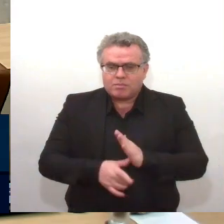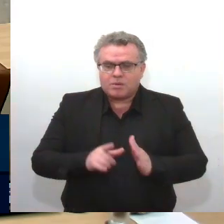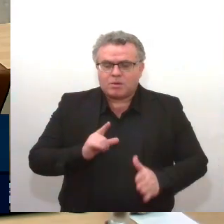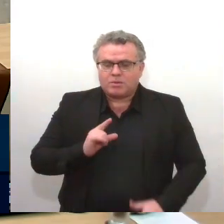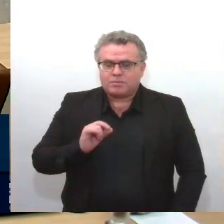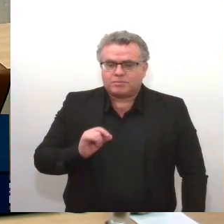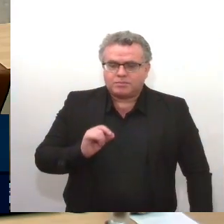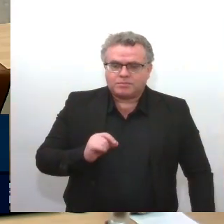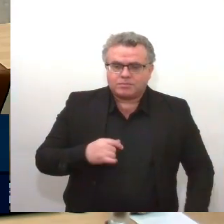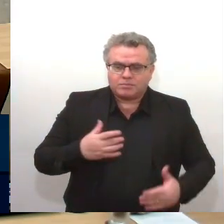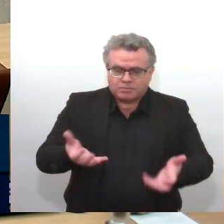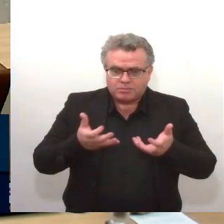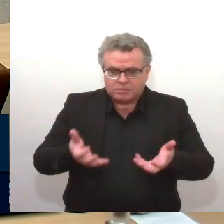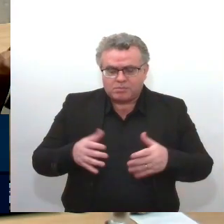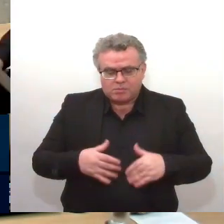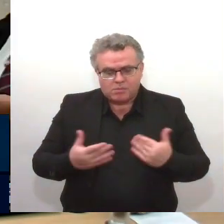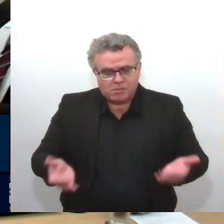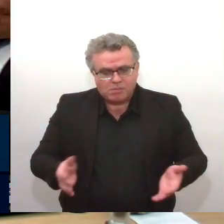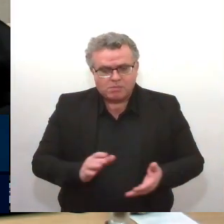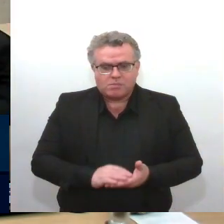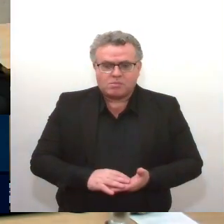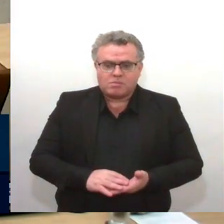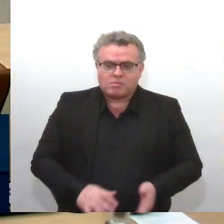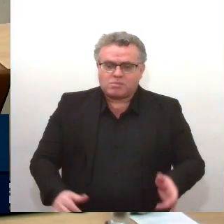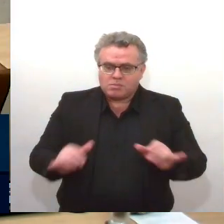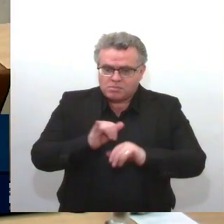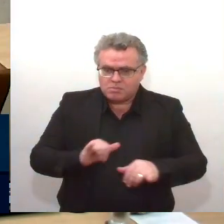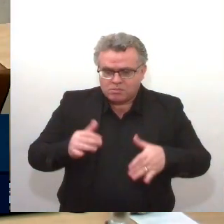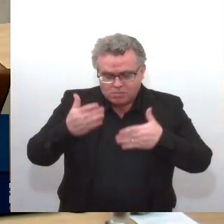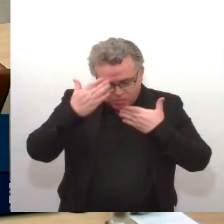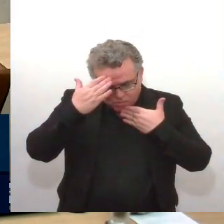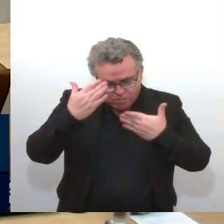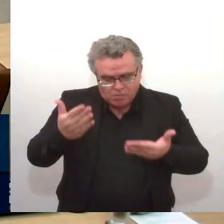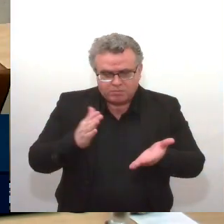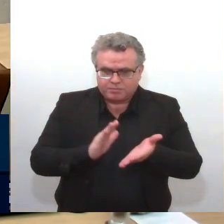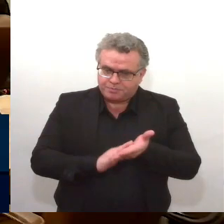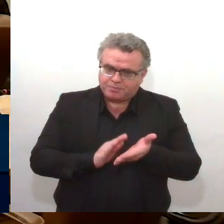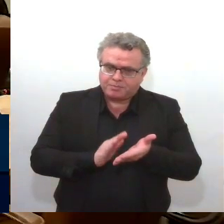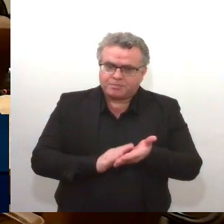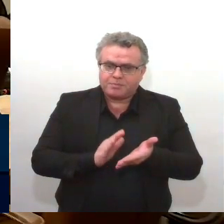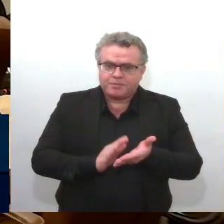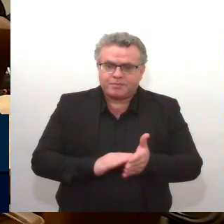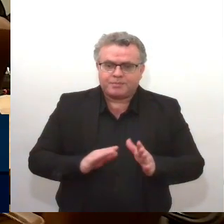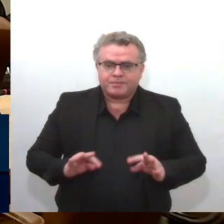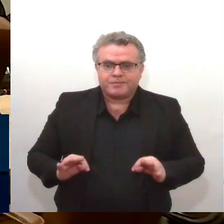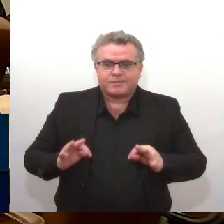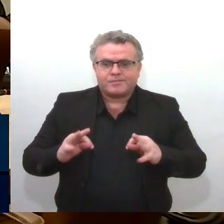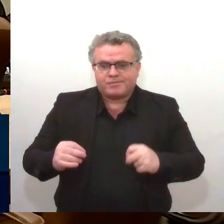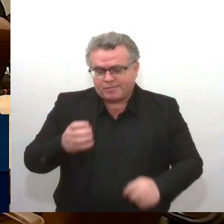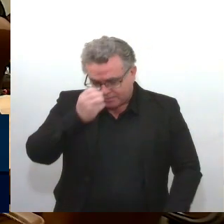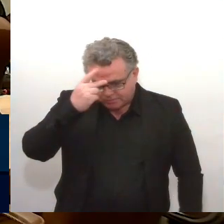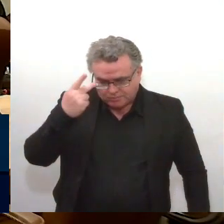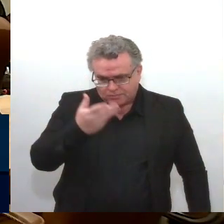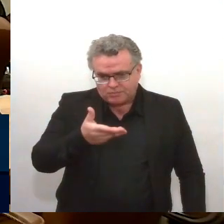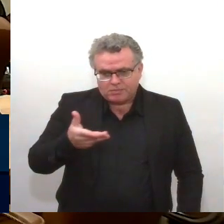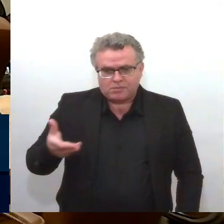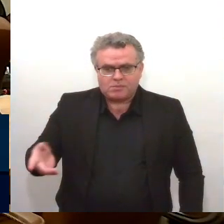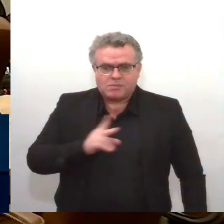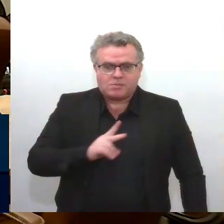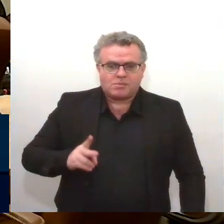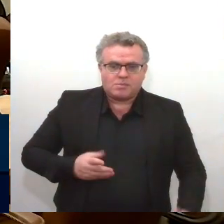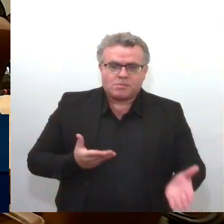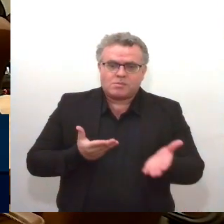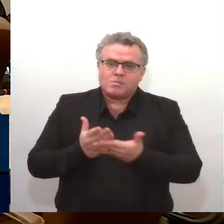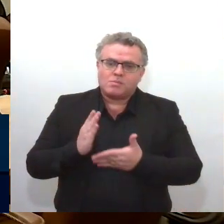um agradecimento que também antes quero parabenizar a todos os prefeitos né e vereadores eleitos e parabenizo